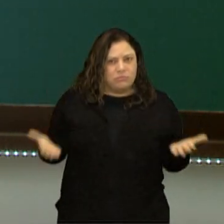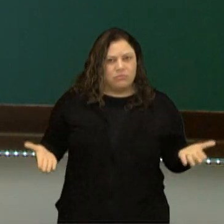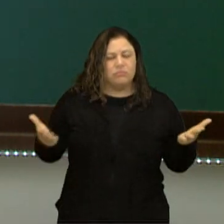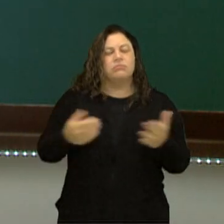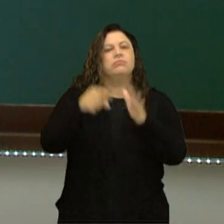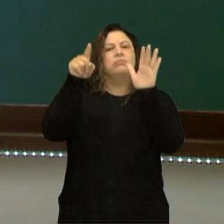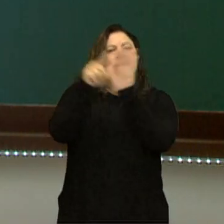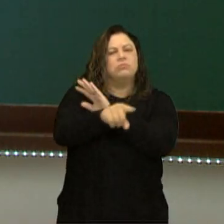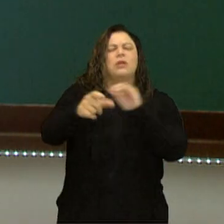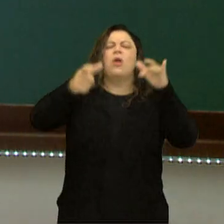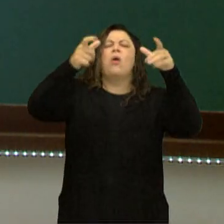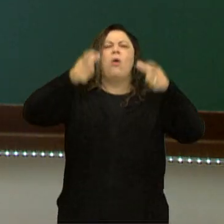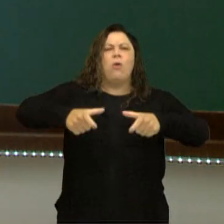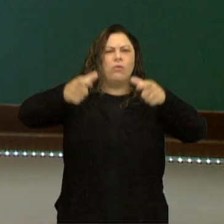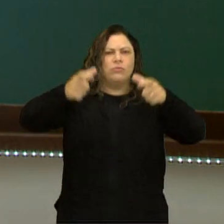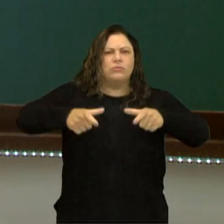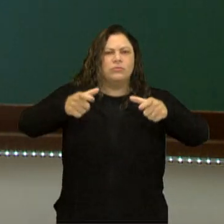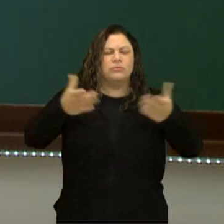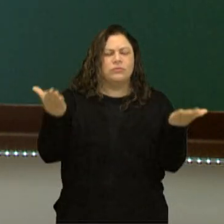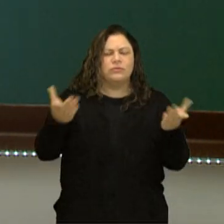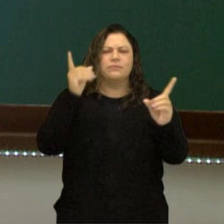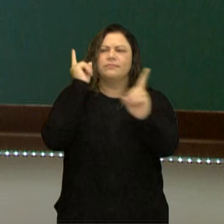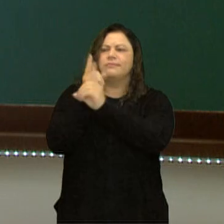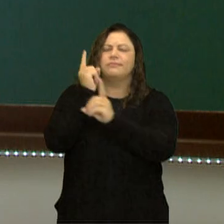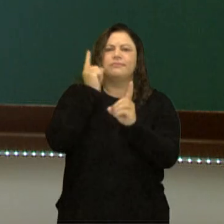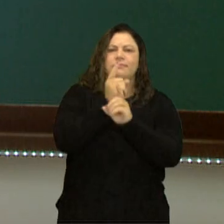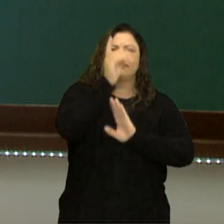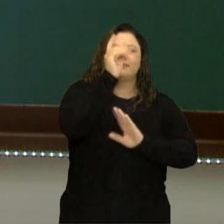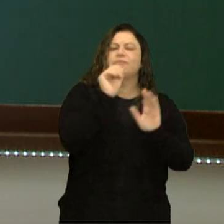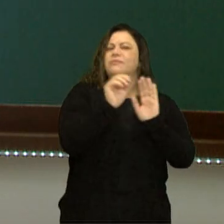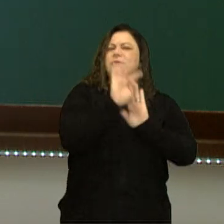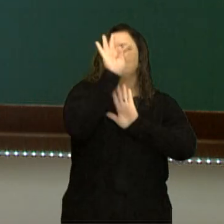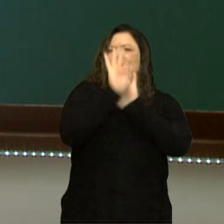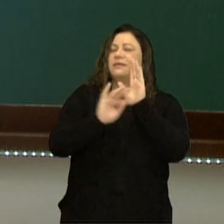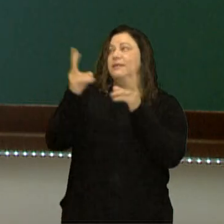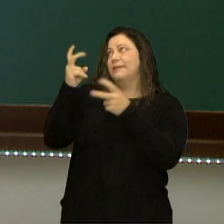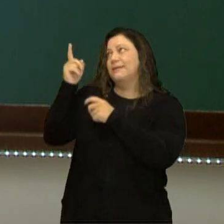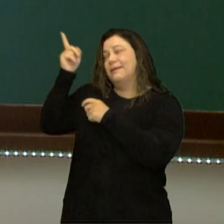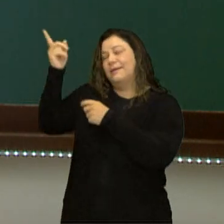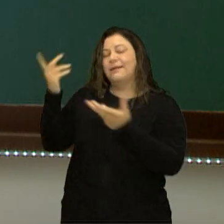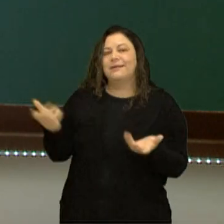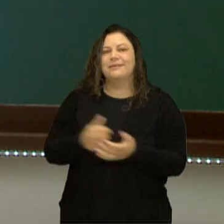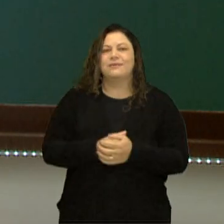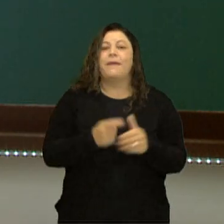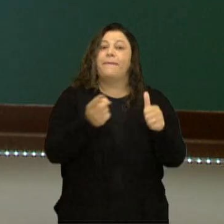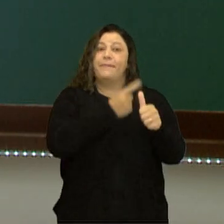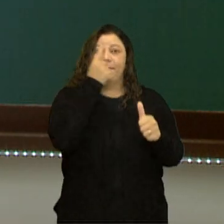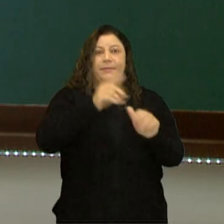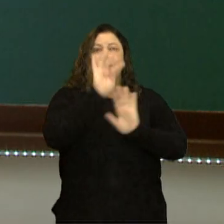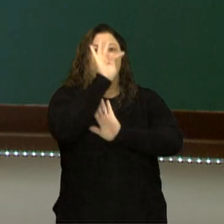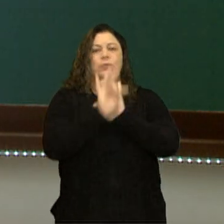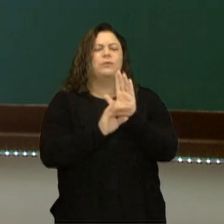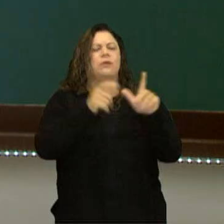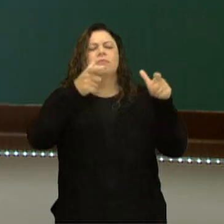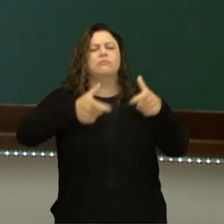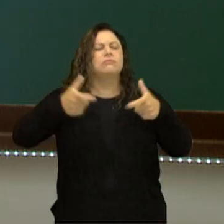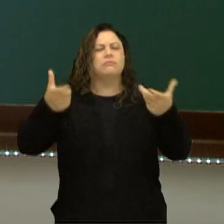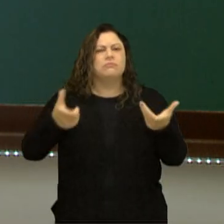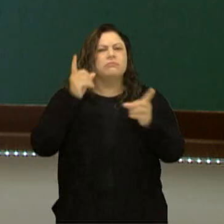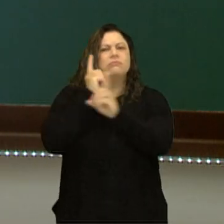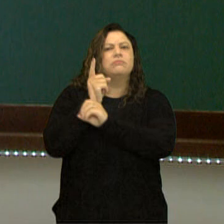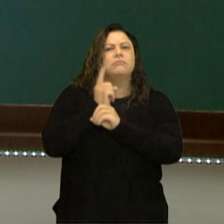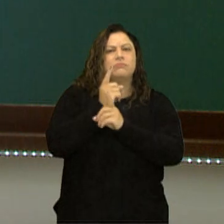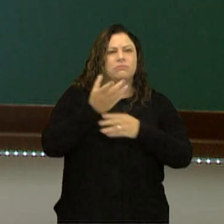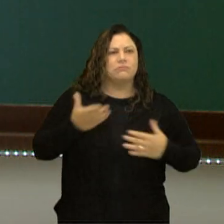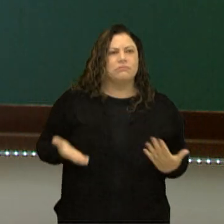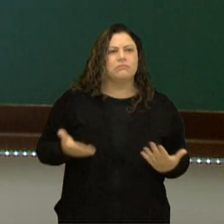é: onde é que você pode encontrar esse texto aqui? Então, primeira coisa, é um texto. Onde eu posso encontrar?